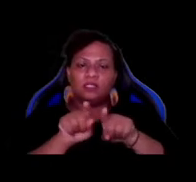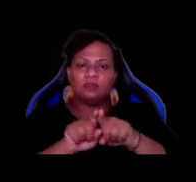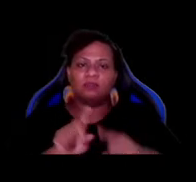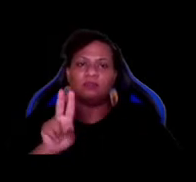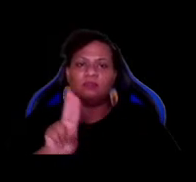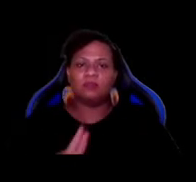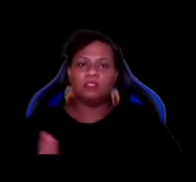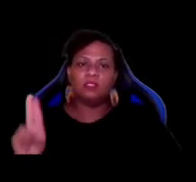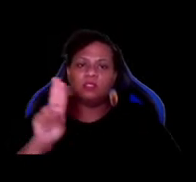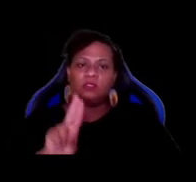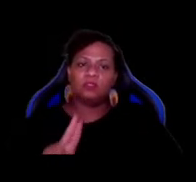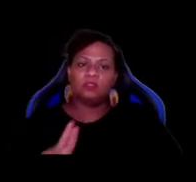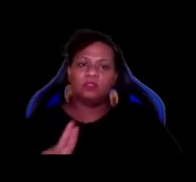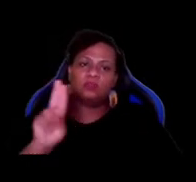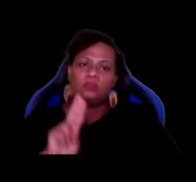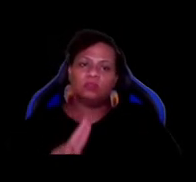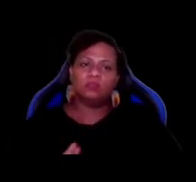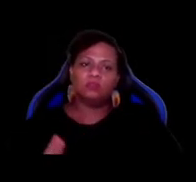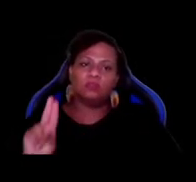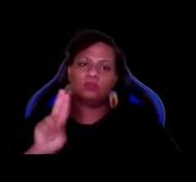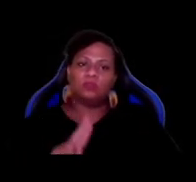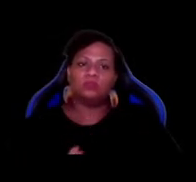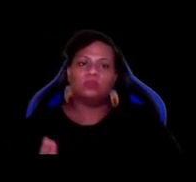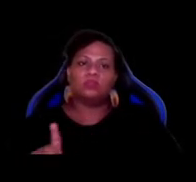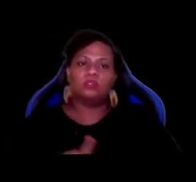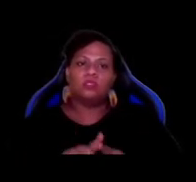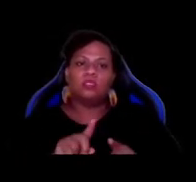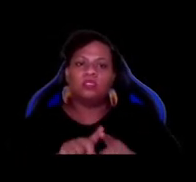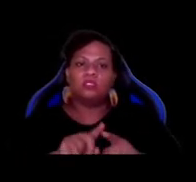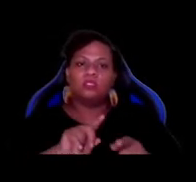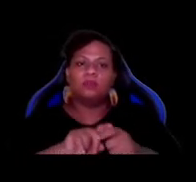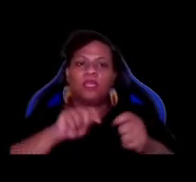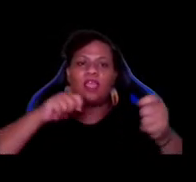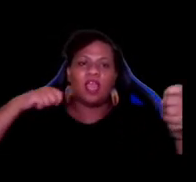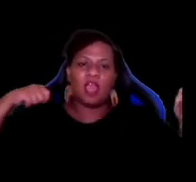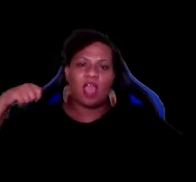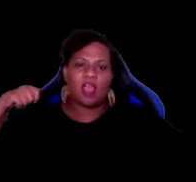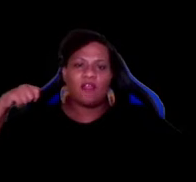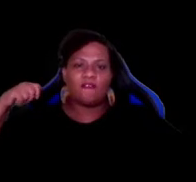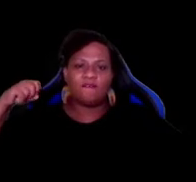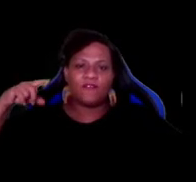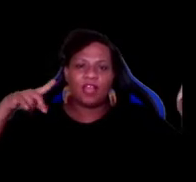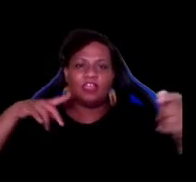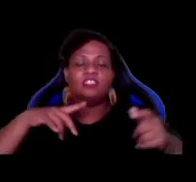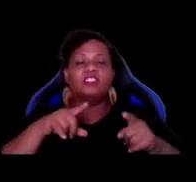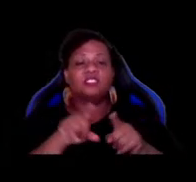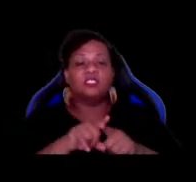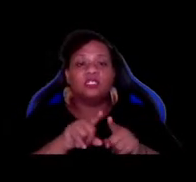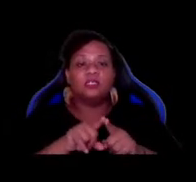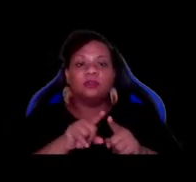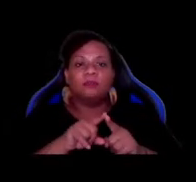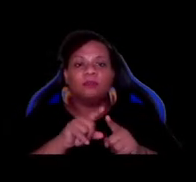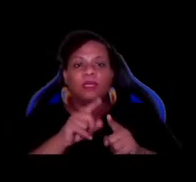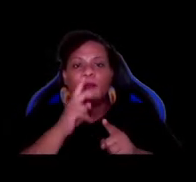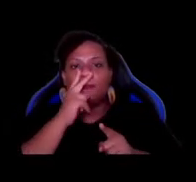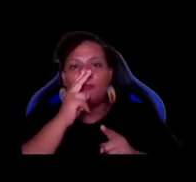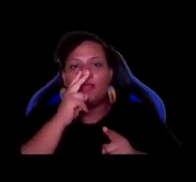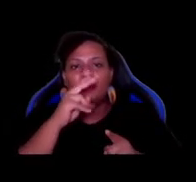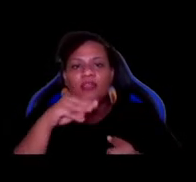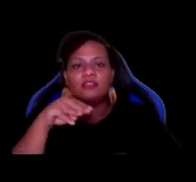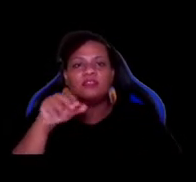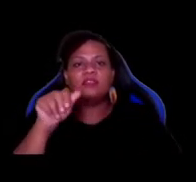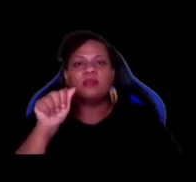utilizando também o arco e flecha e me parece um tipo de maraca para